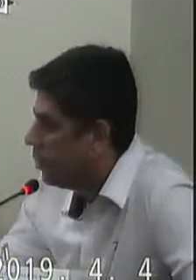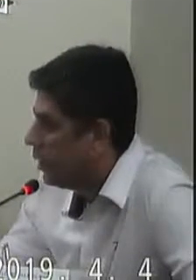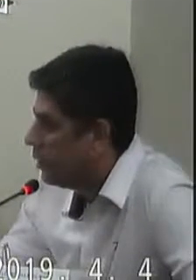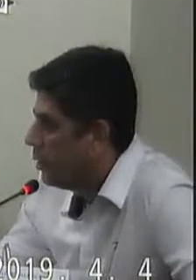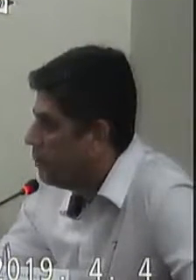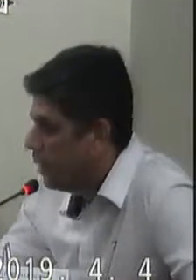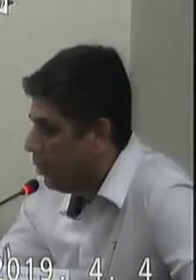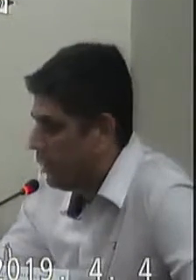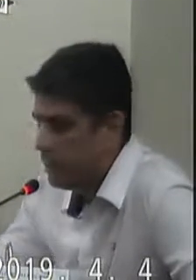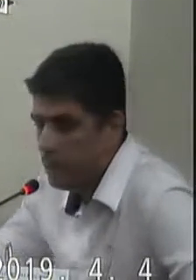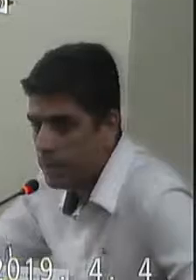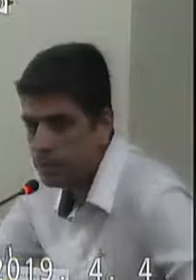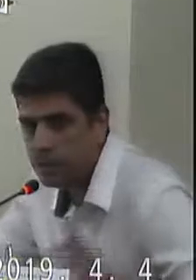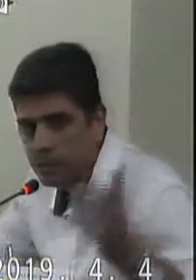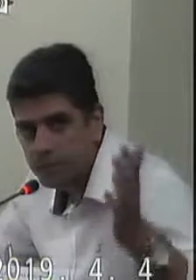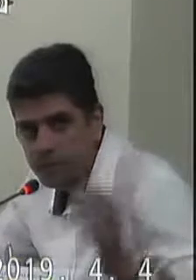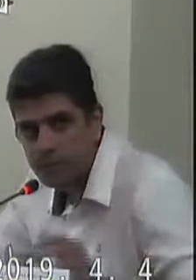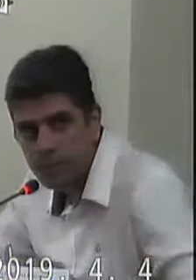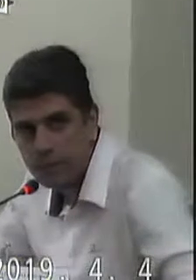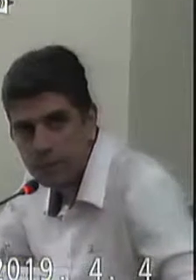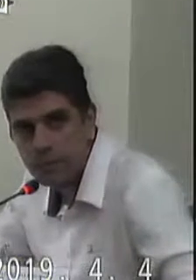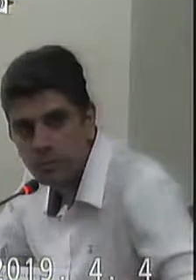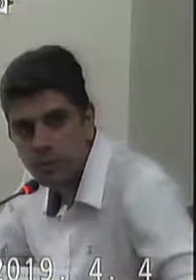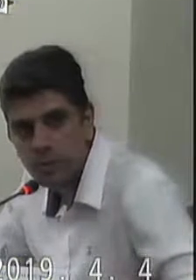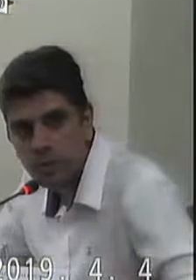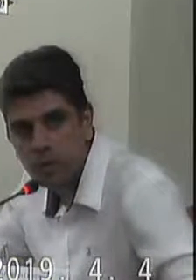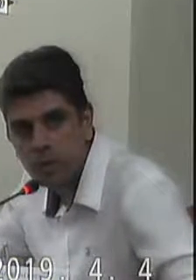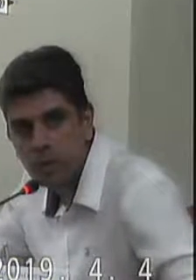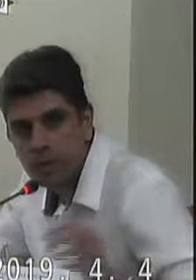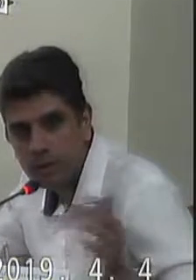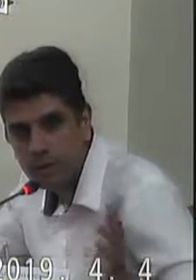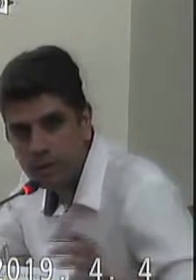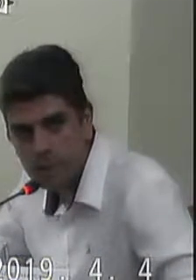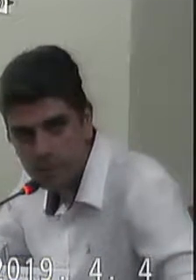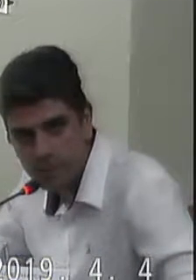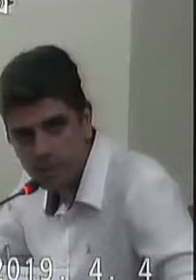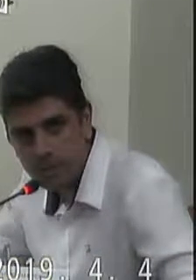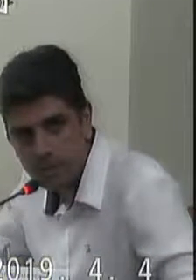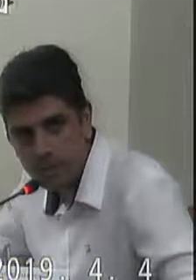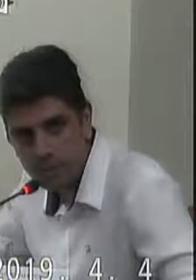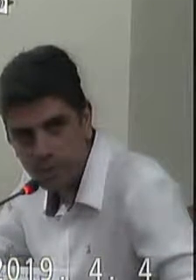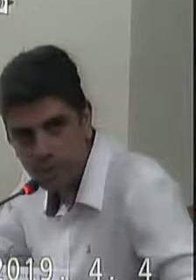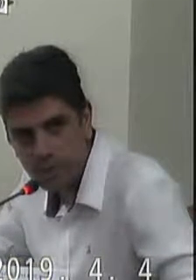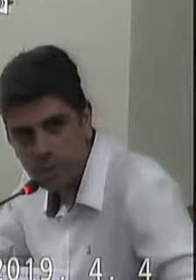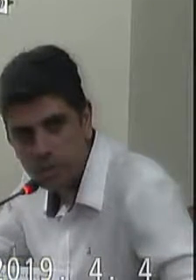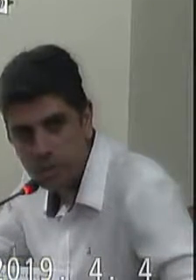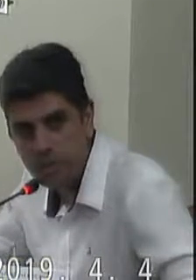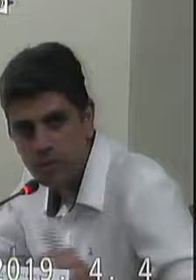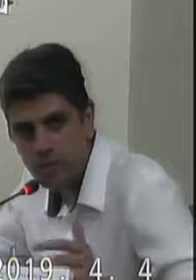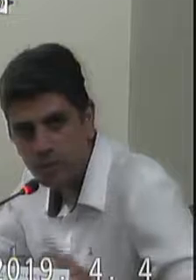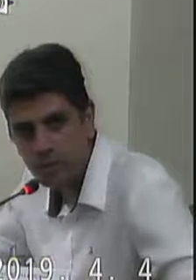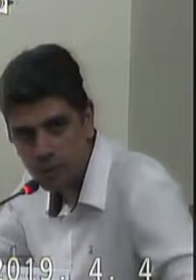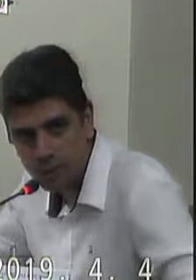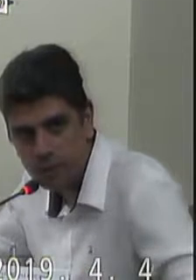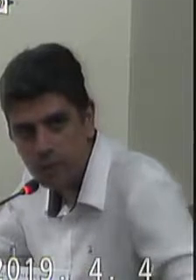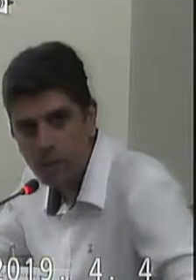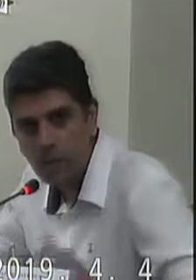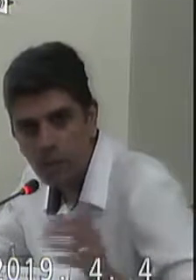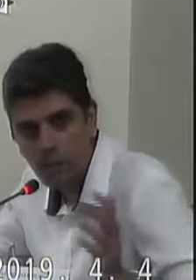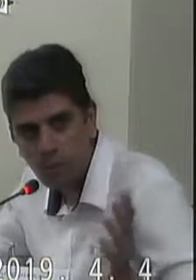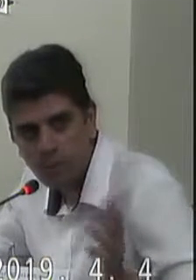isso melhor, mas eu queria fazer a deferência antes do expediente típico e agradecer a presença de vocês hoje aqui e dizer que a gente fica muito